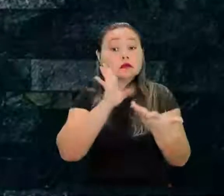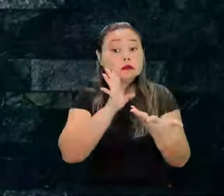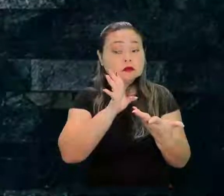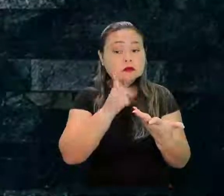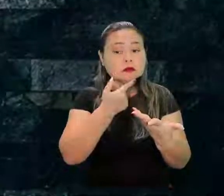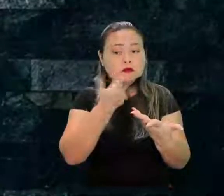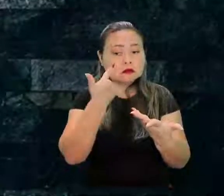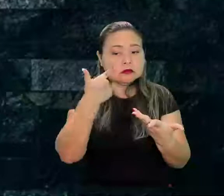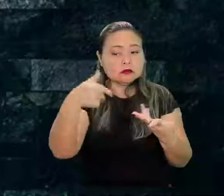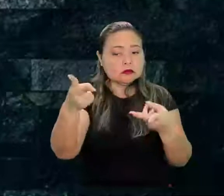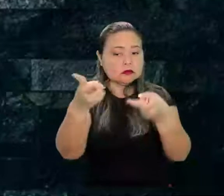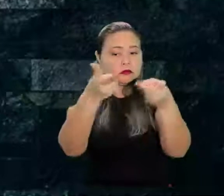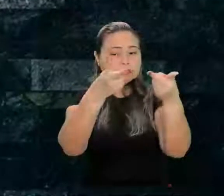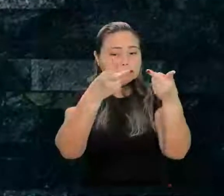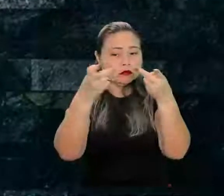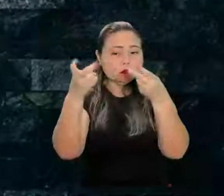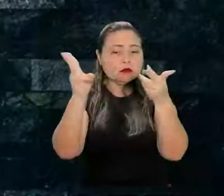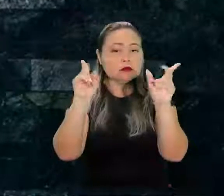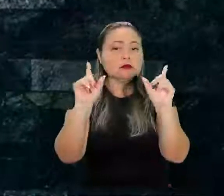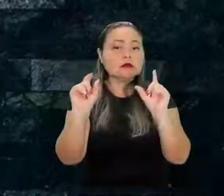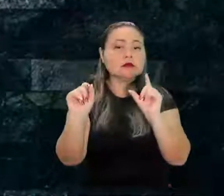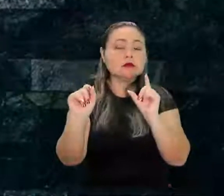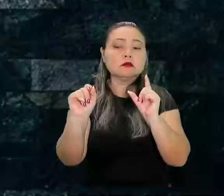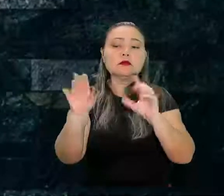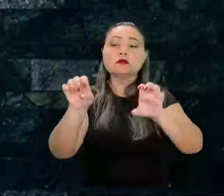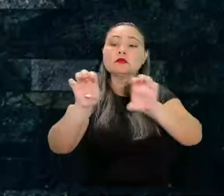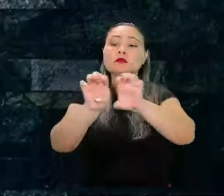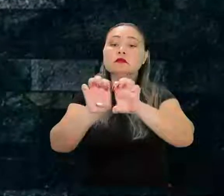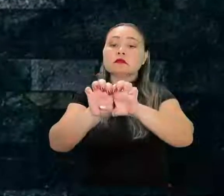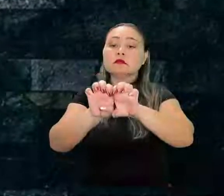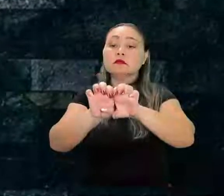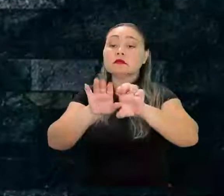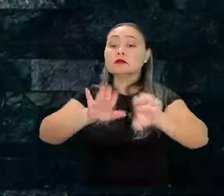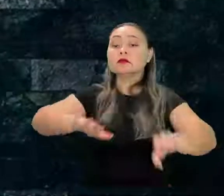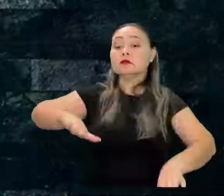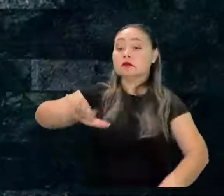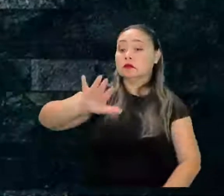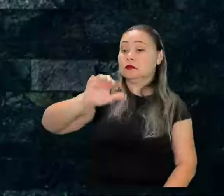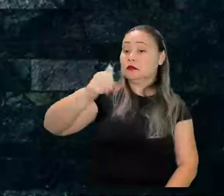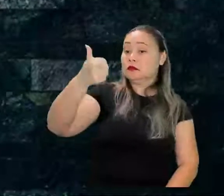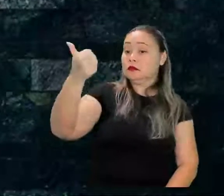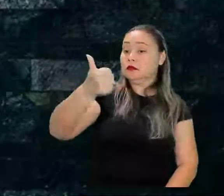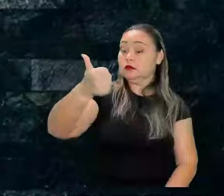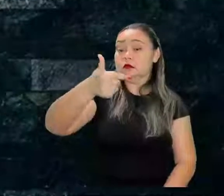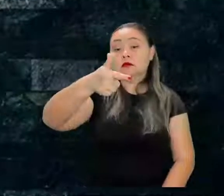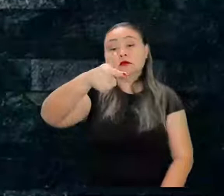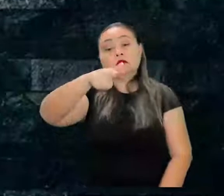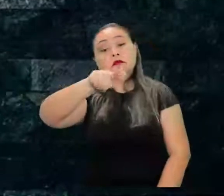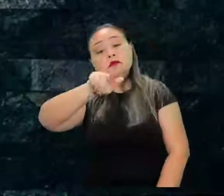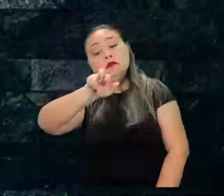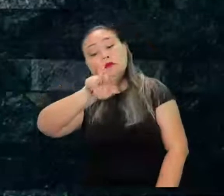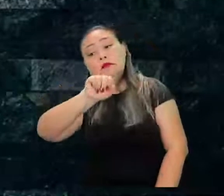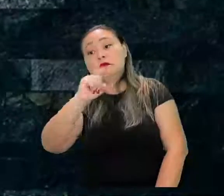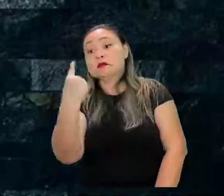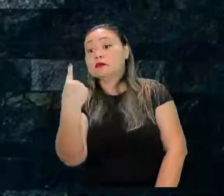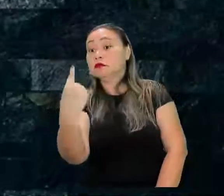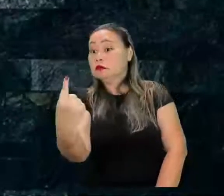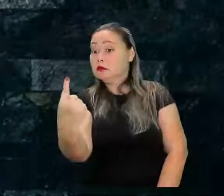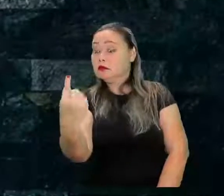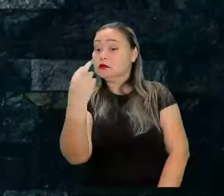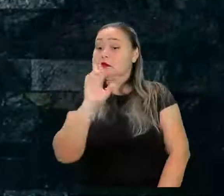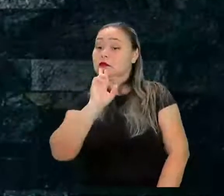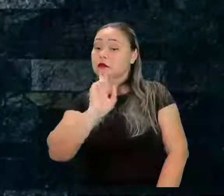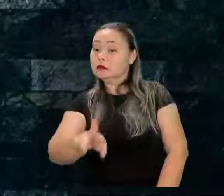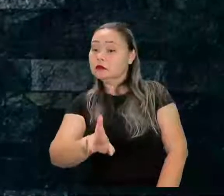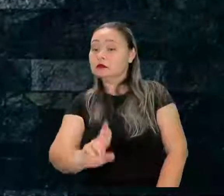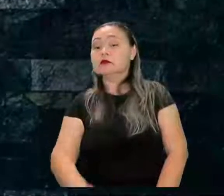que eu não sei se eles já perceberam, que nas equações do primeiro grau, só tem uma raiz.